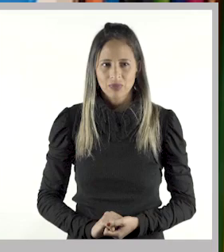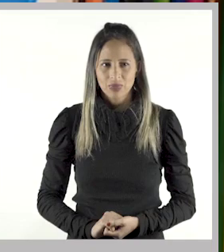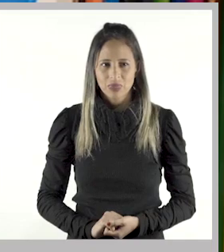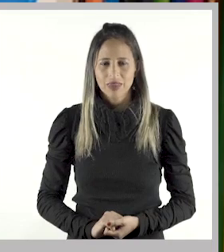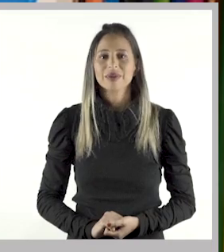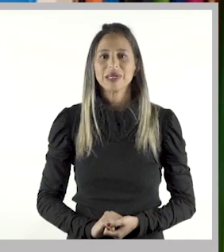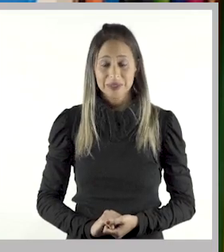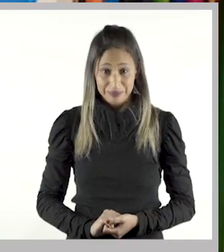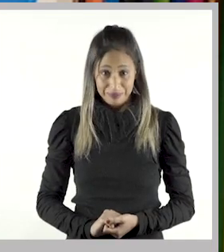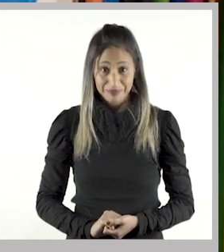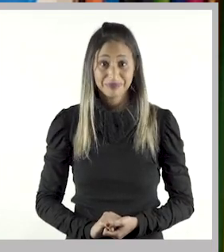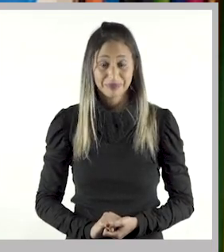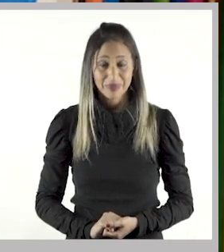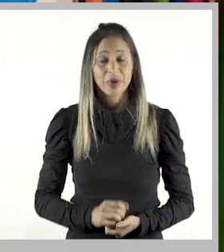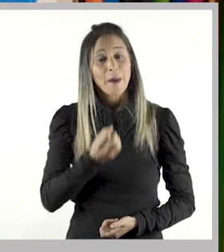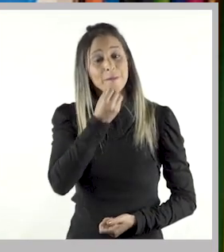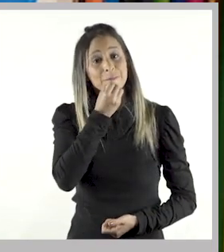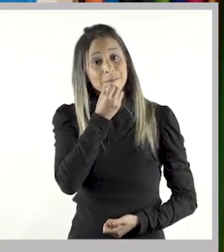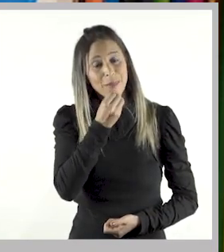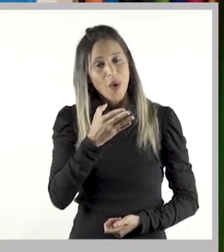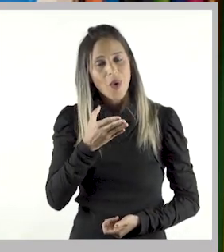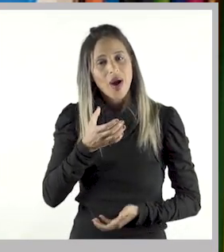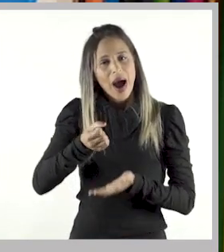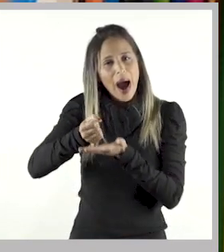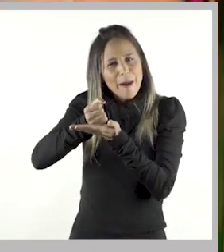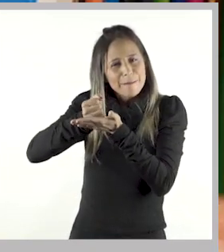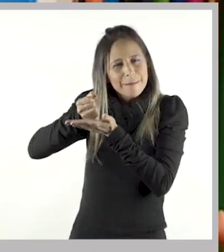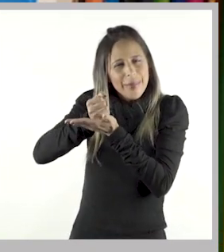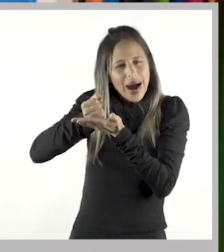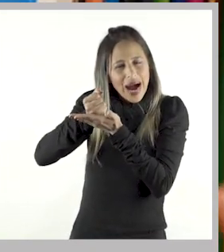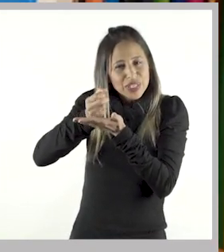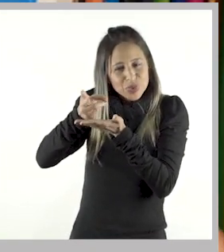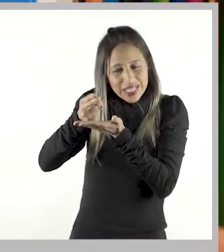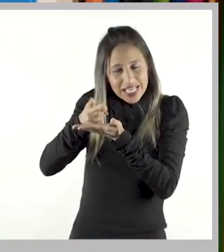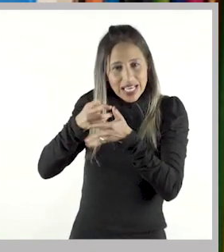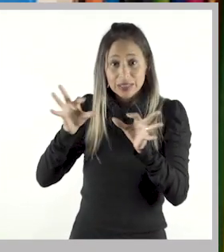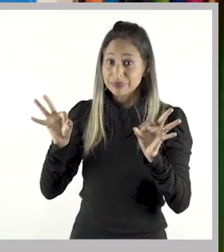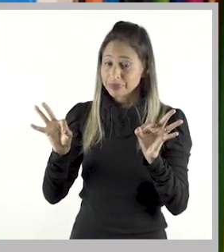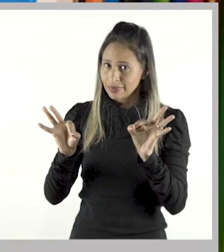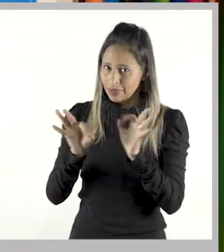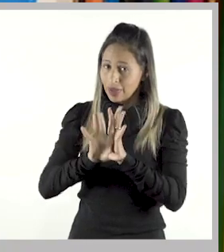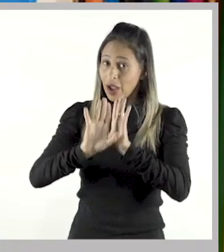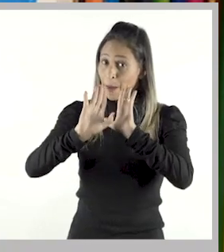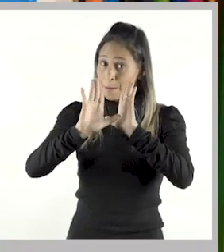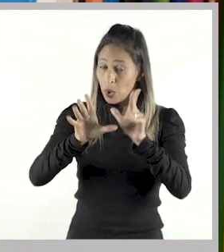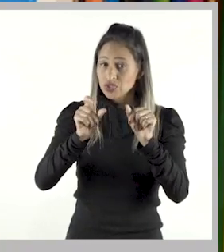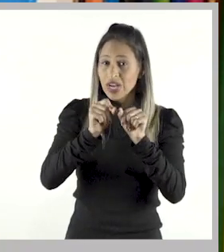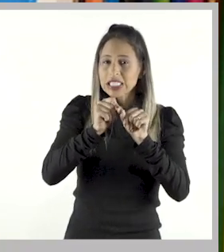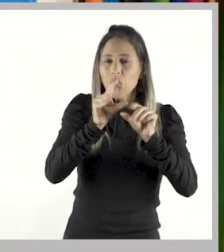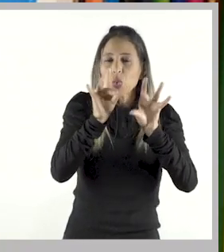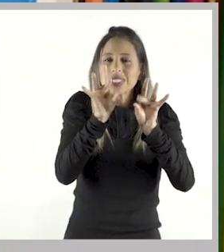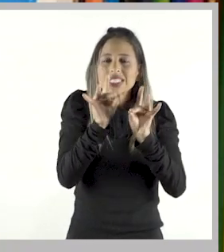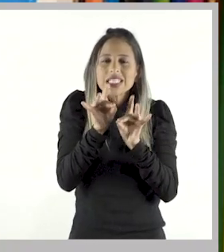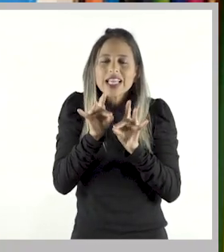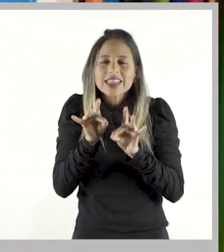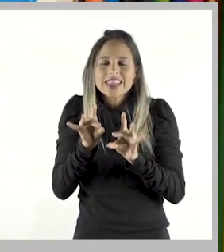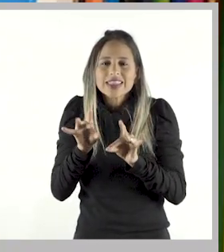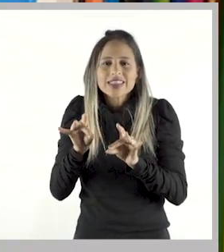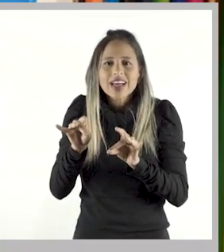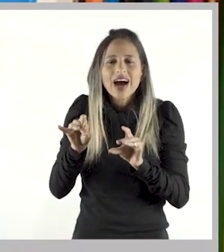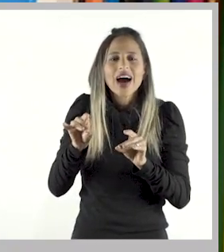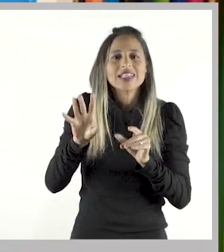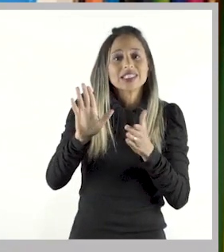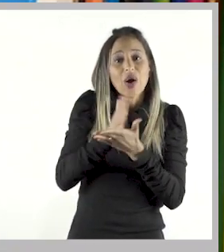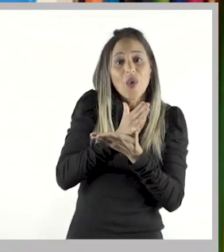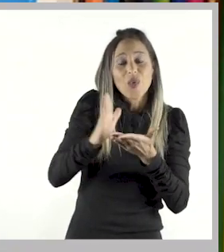A base do desenho está praticamente pronta. Eu preciso mexer em alguns detalhes e alguns erros que acontecem no percurso, que